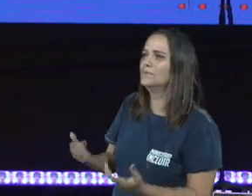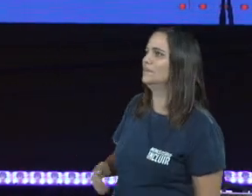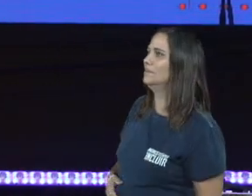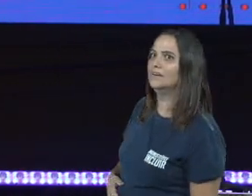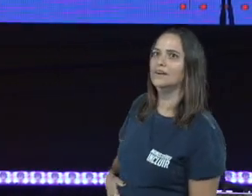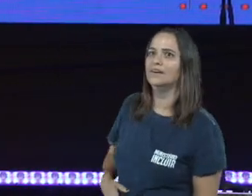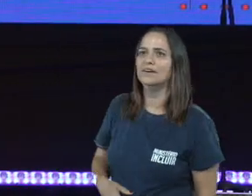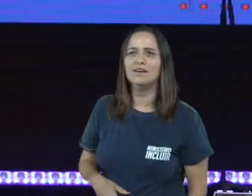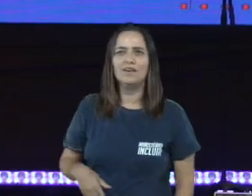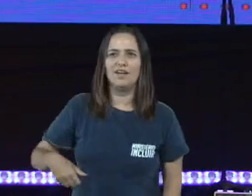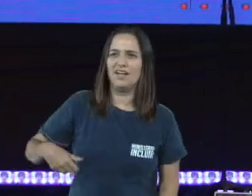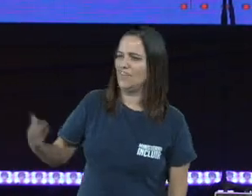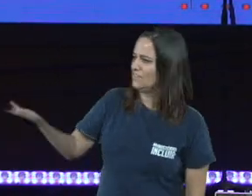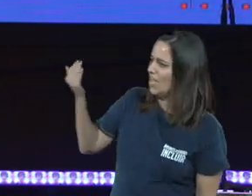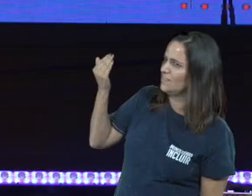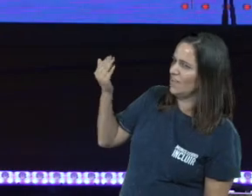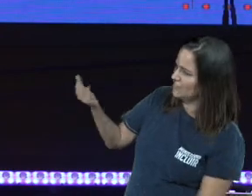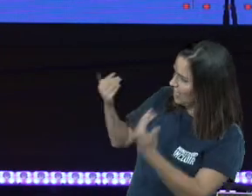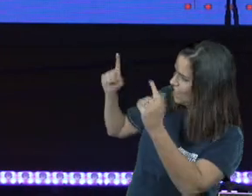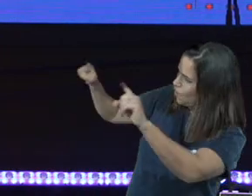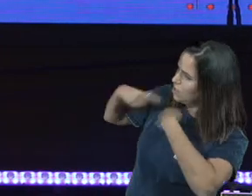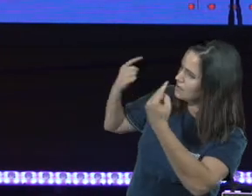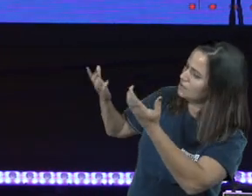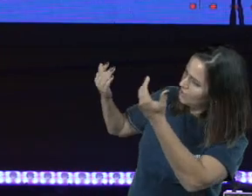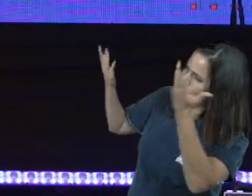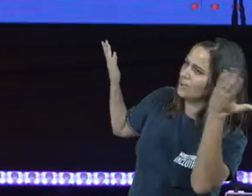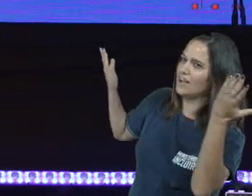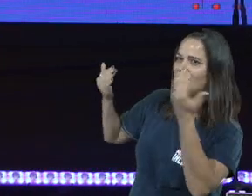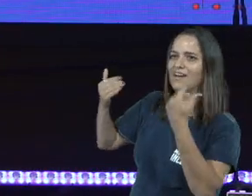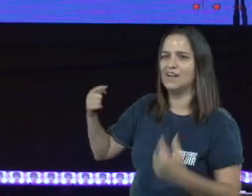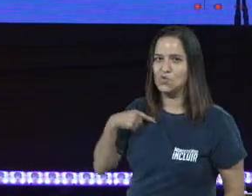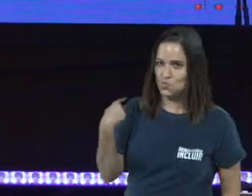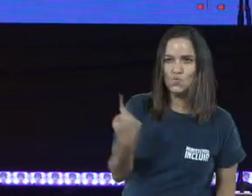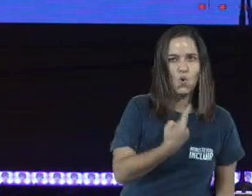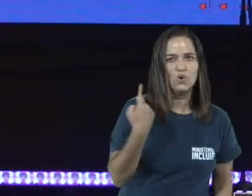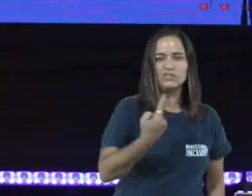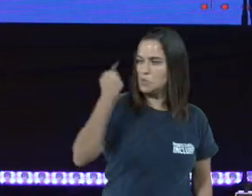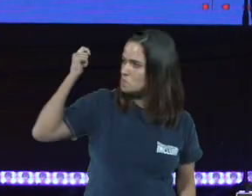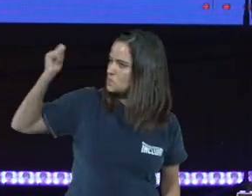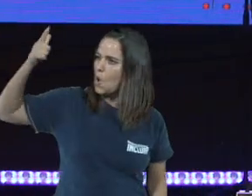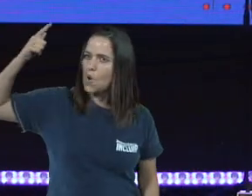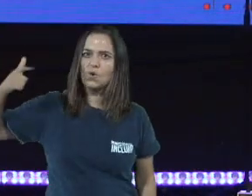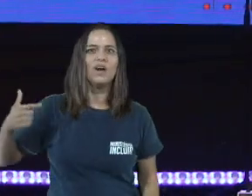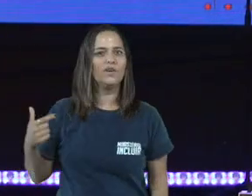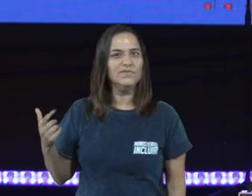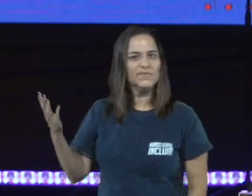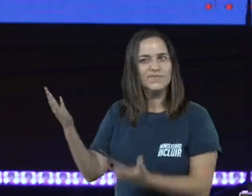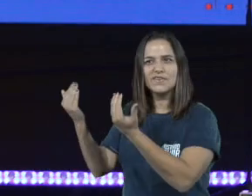mesmo tá alguém comigo porque os filhos estão são melhores do que os hebreus